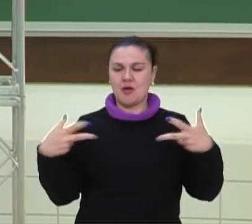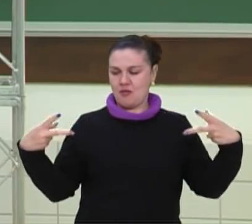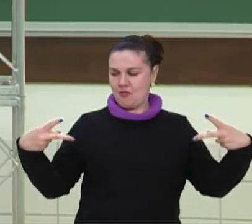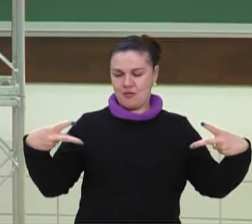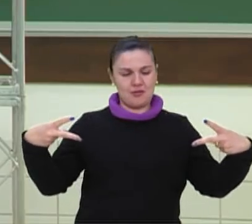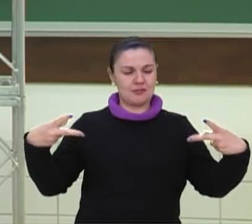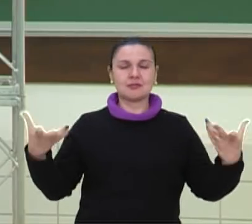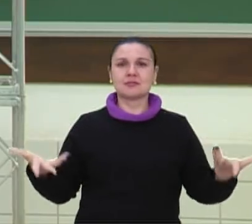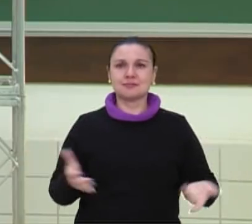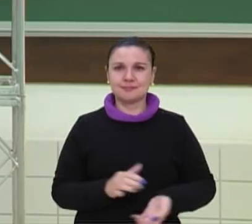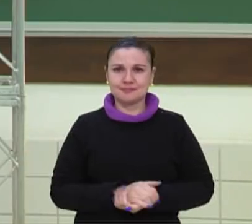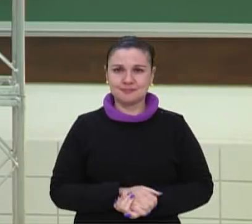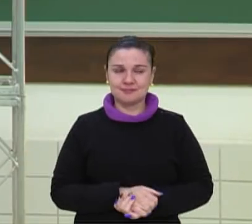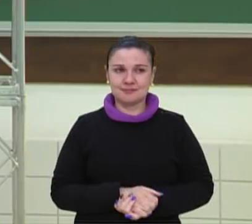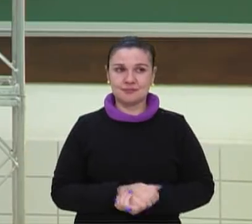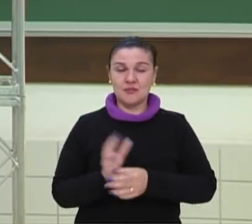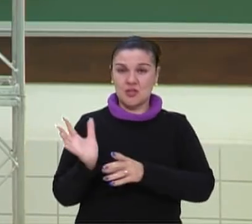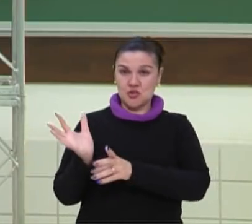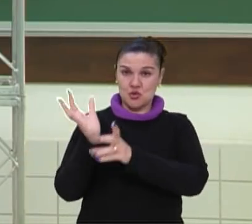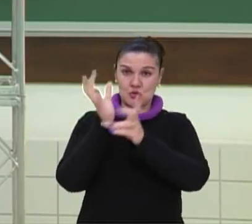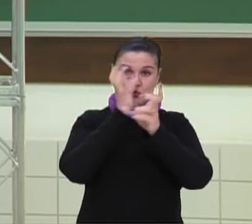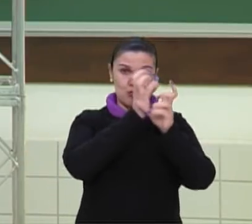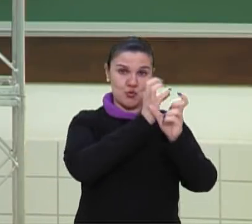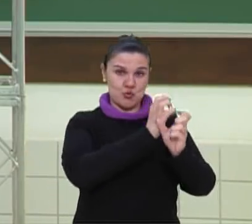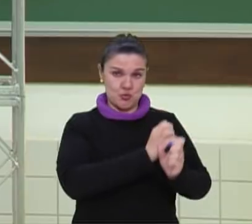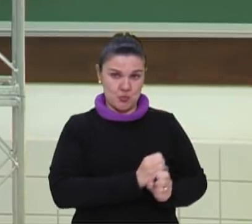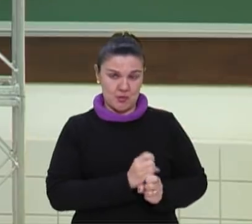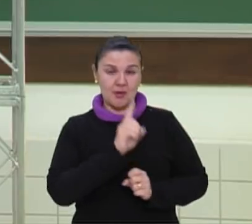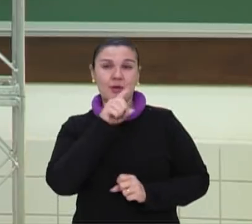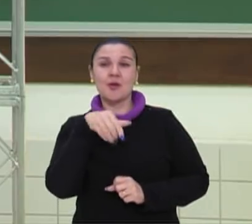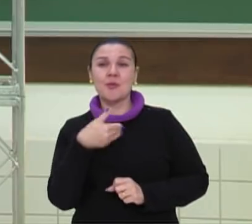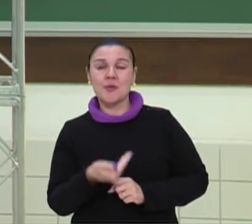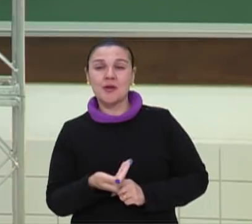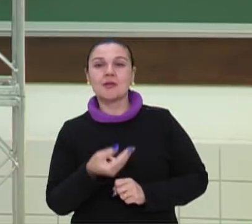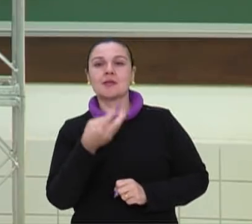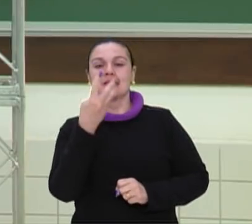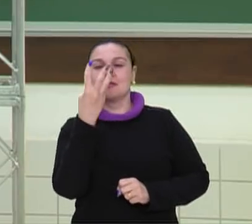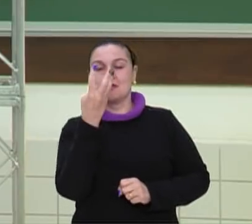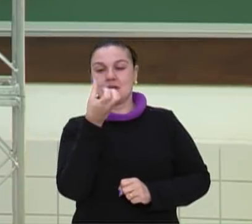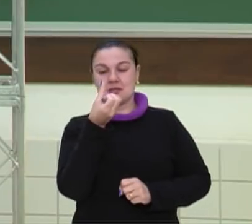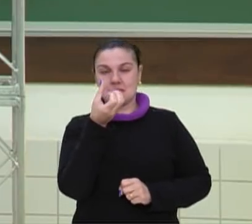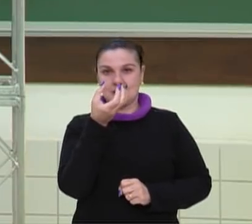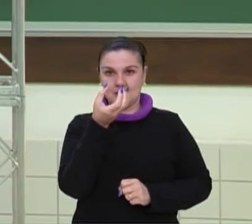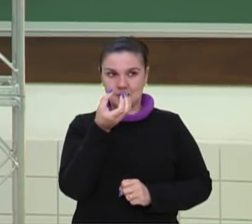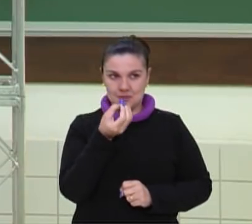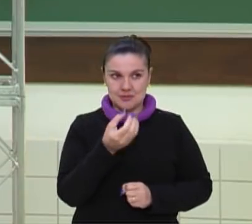Se eu somar os 4 ângulos, quanto que dá mesmo?